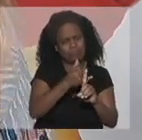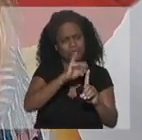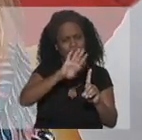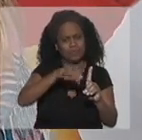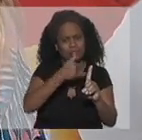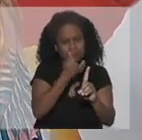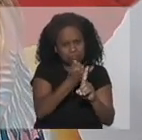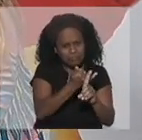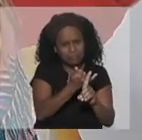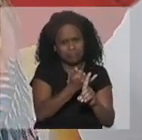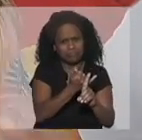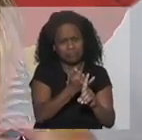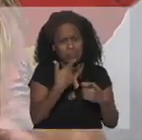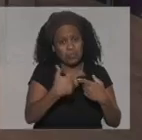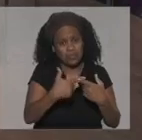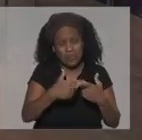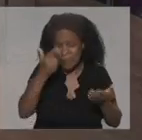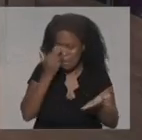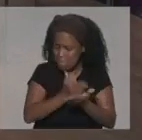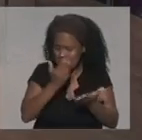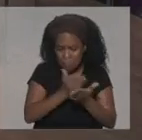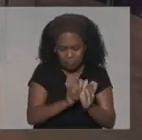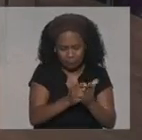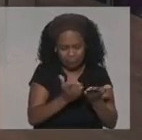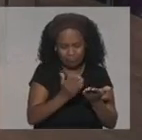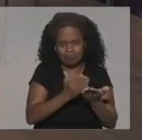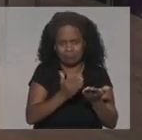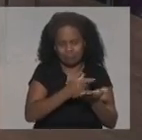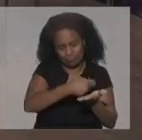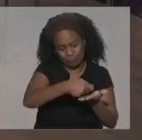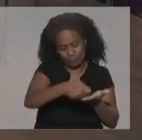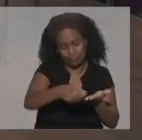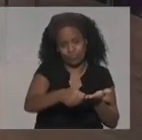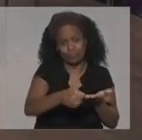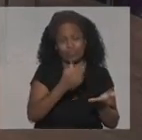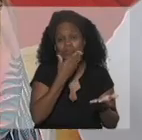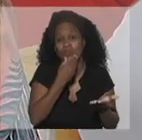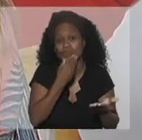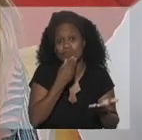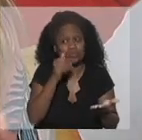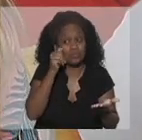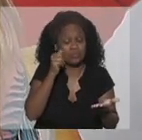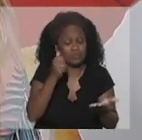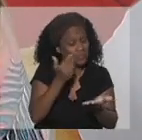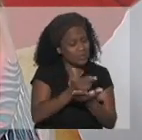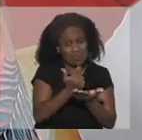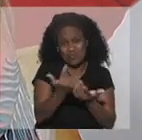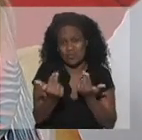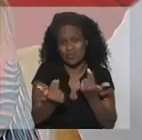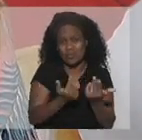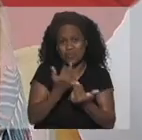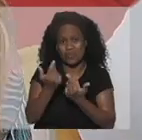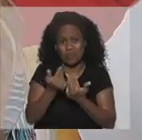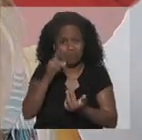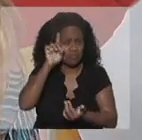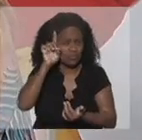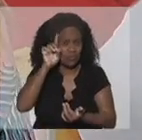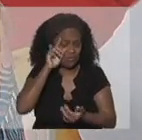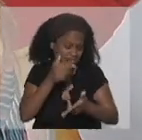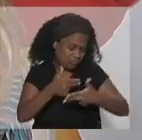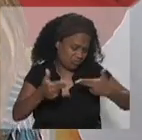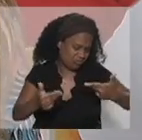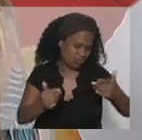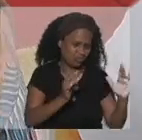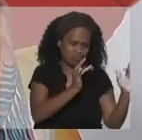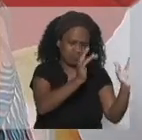trata dos mesmos temas do que um livro escrito por um homem. Geralmente é um livro de humor, assim, falando sobre o cotidiano, o